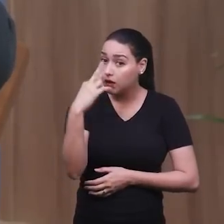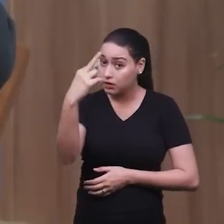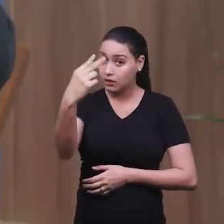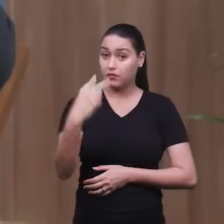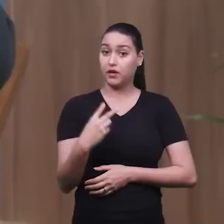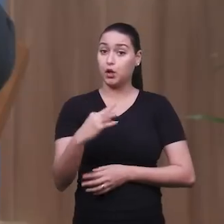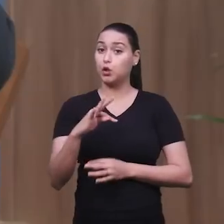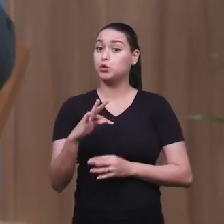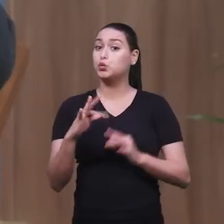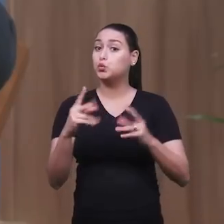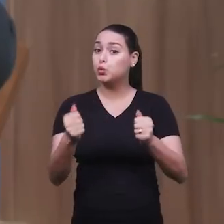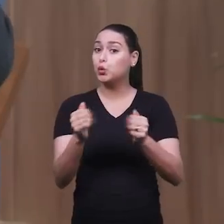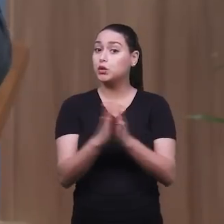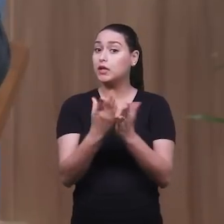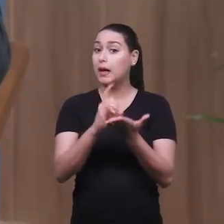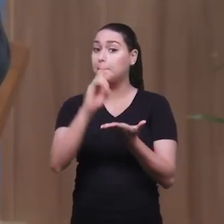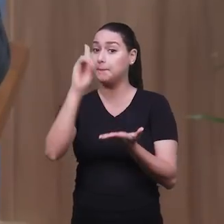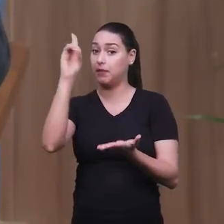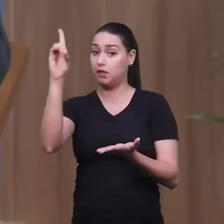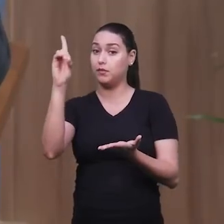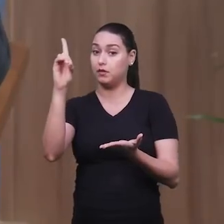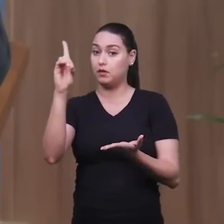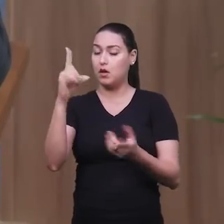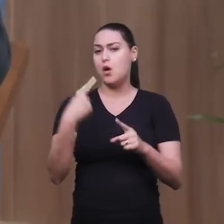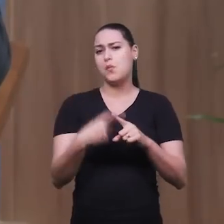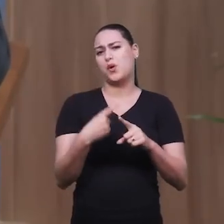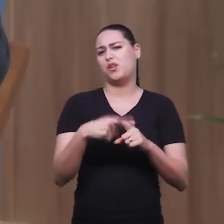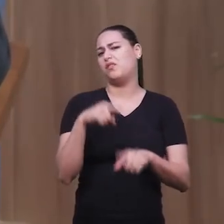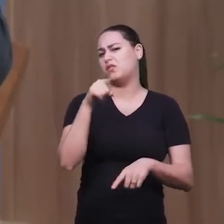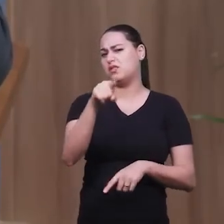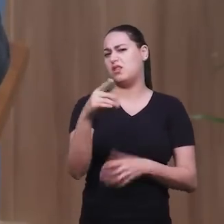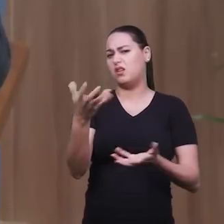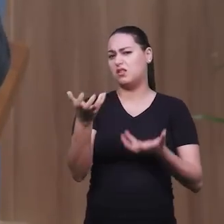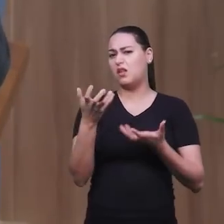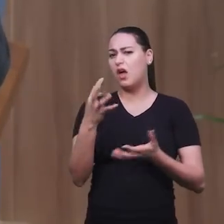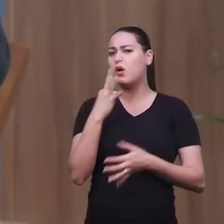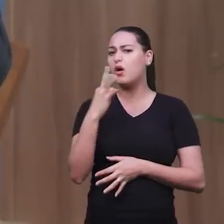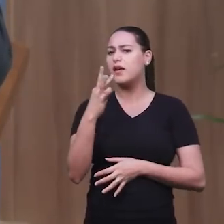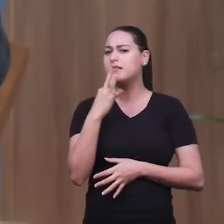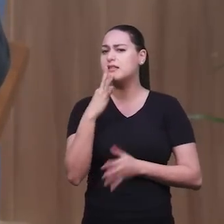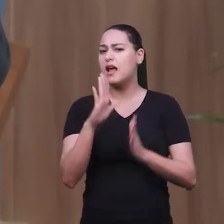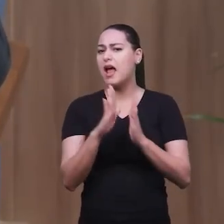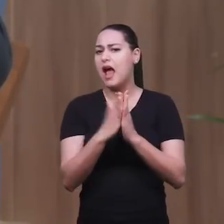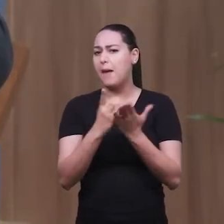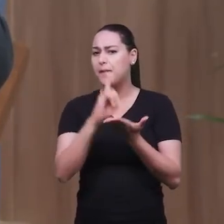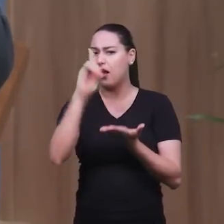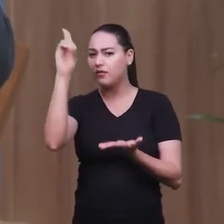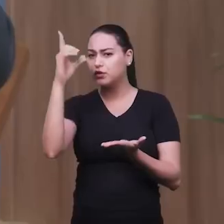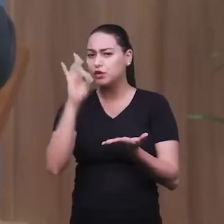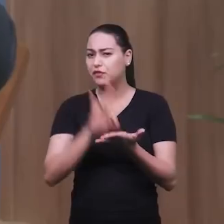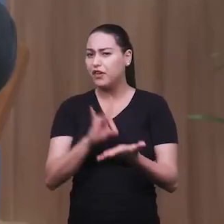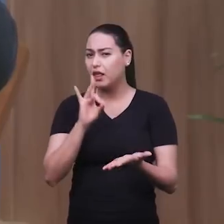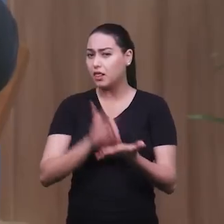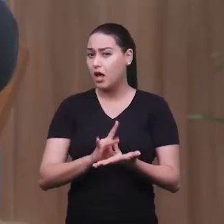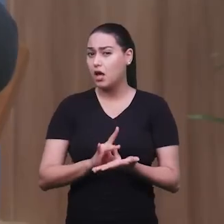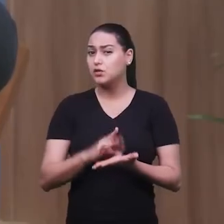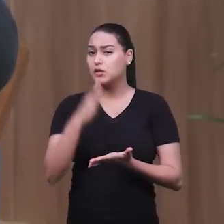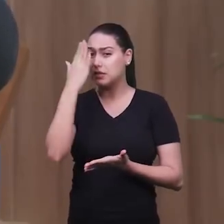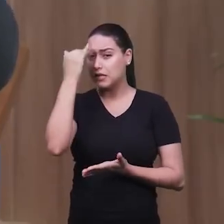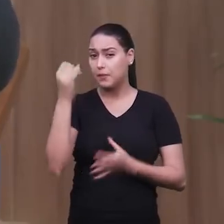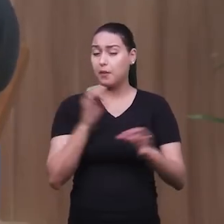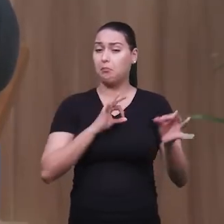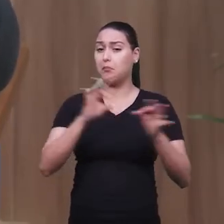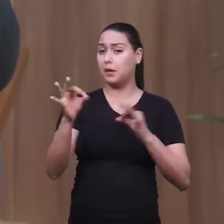que está nos assistindo aquilo que a Bíblia diz. Você prefere conhecer a palavra, a verdade, e